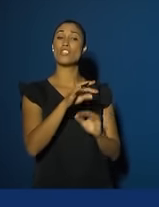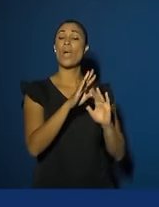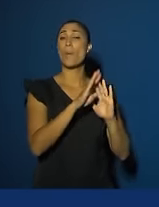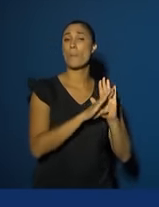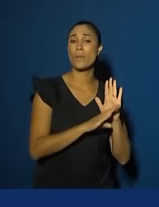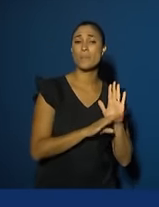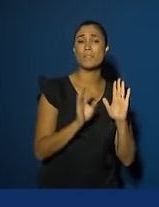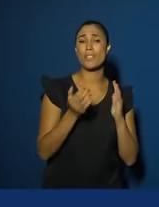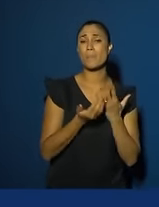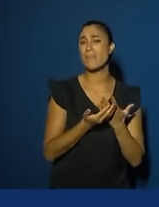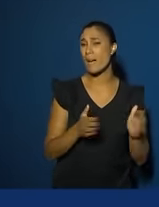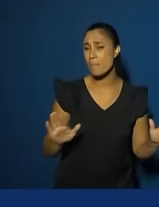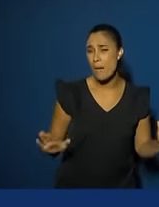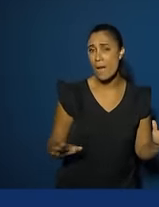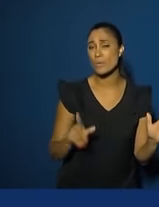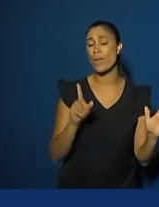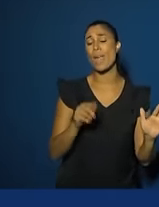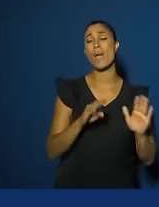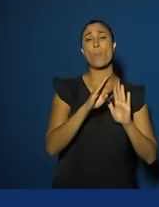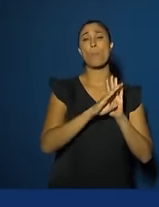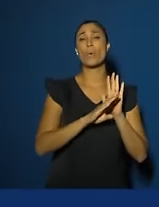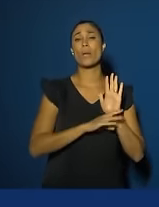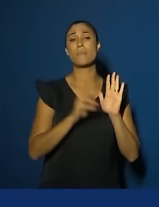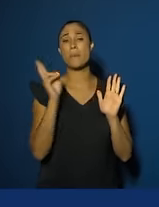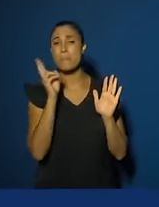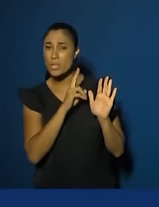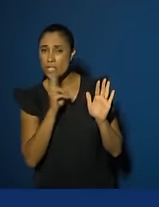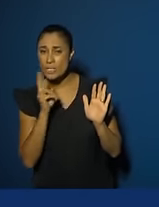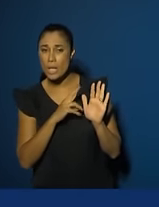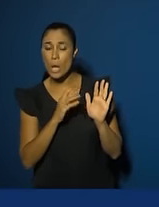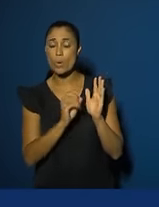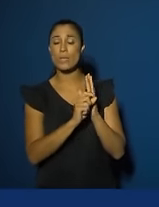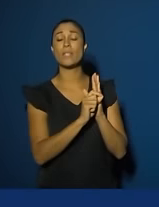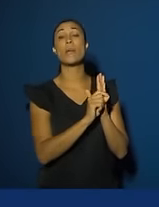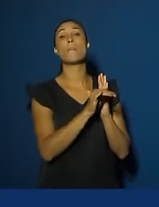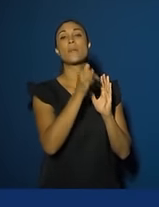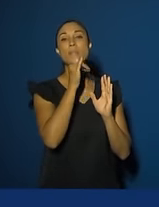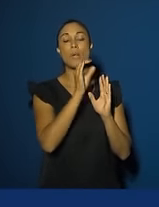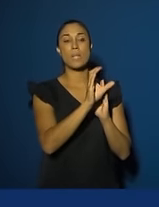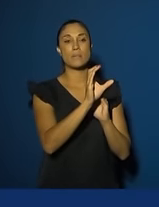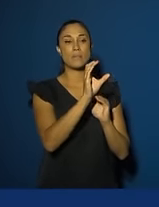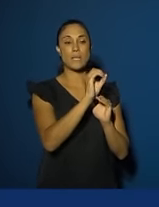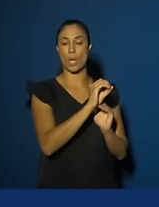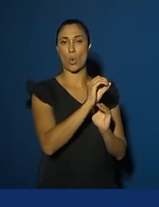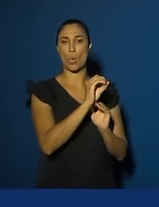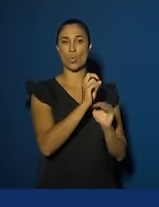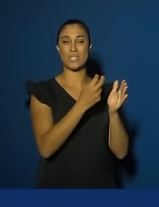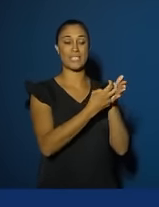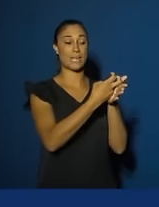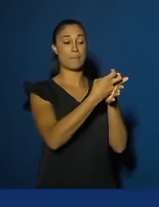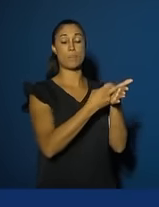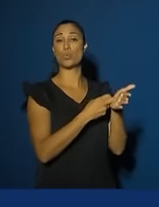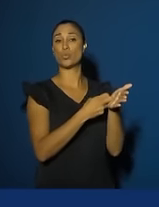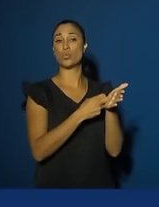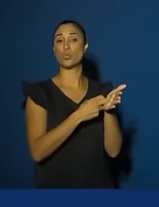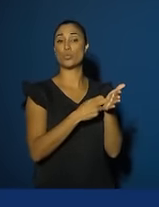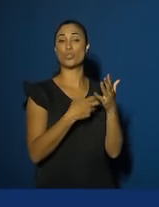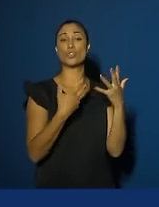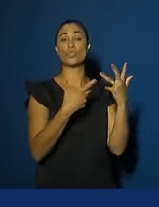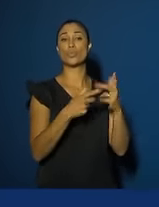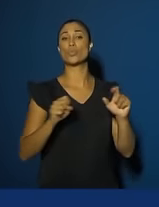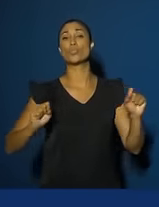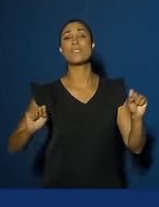acabado foi um programa emergencial que Zerou os tributos de todos os eventos